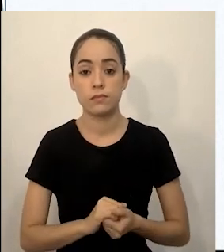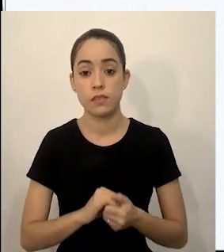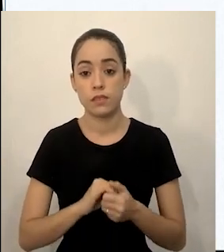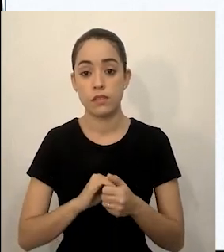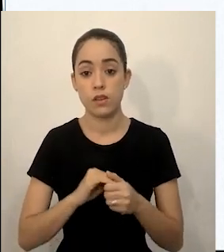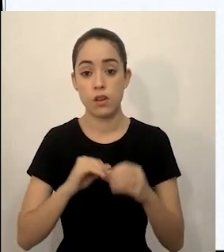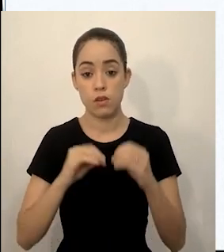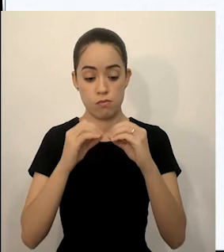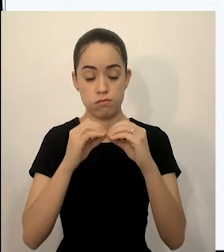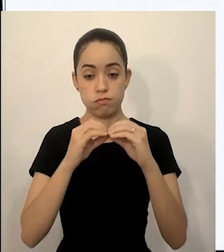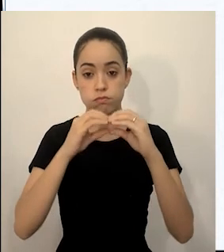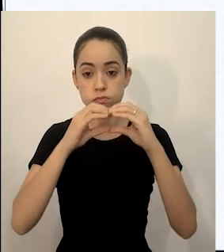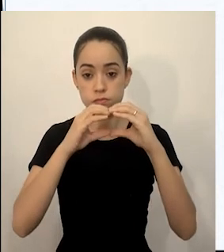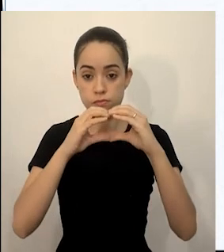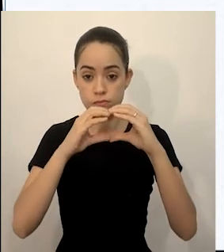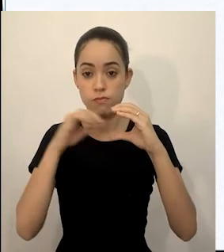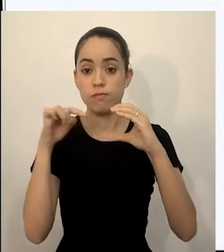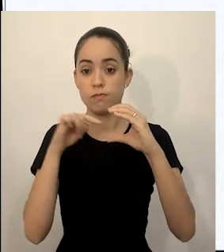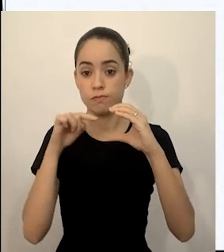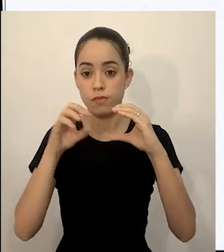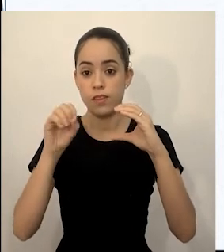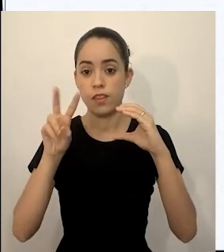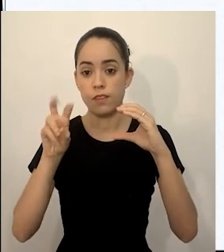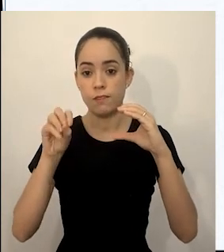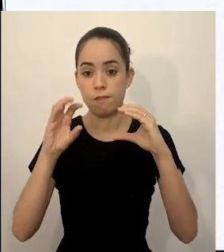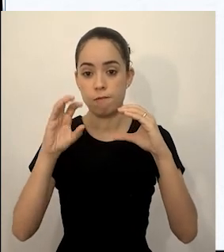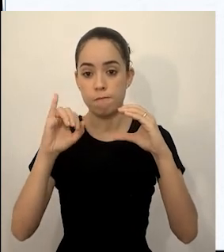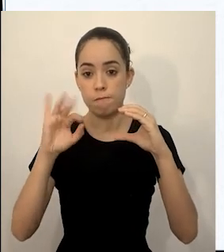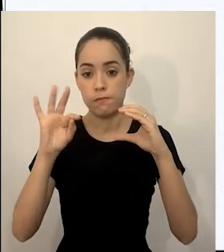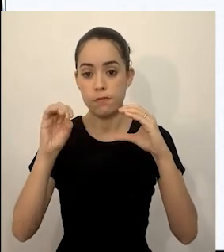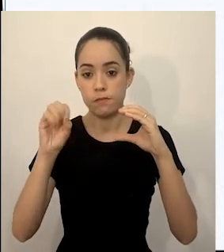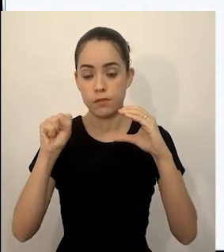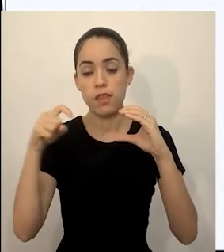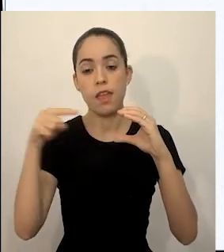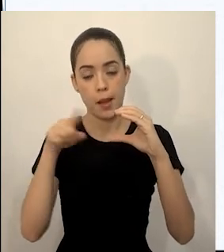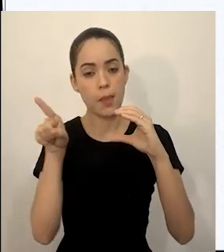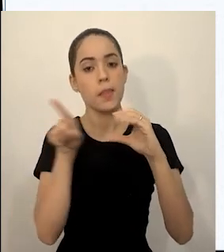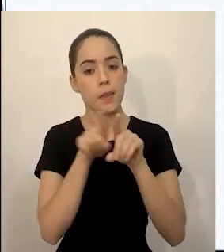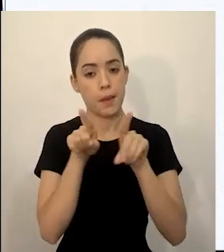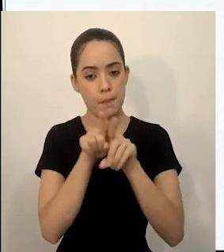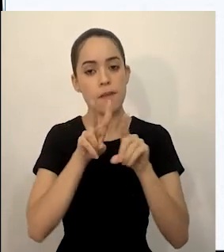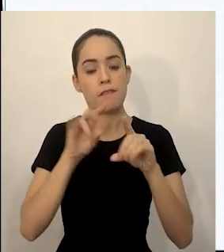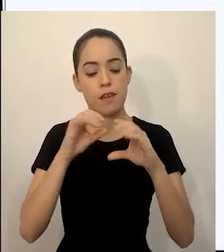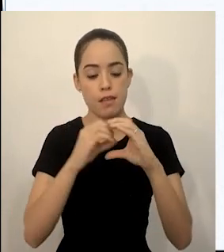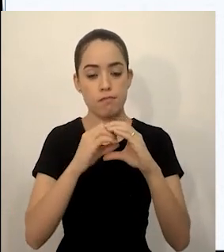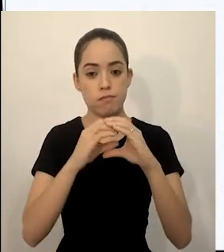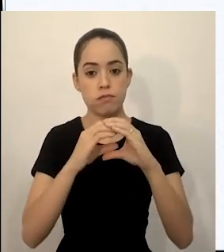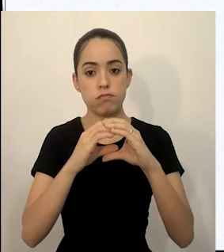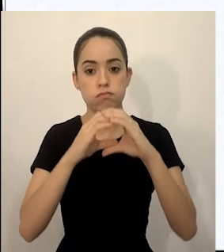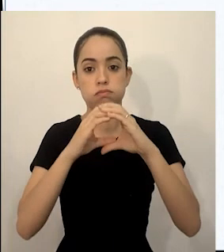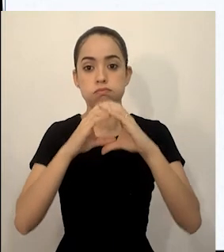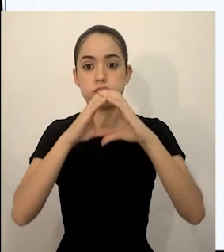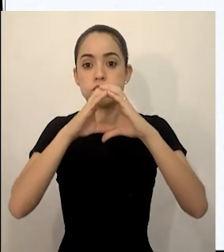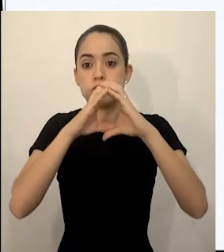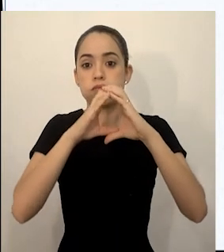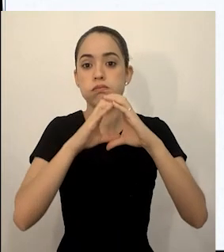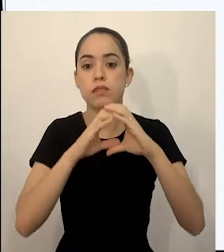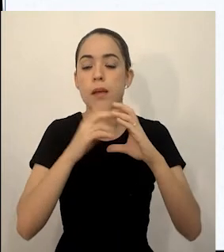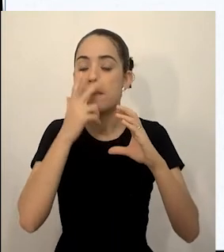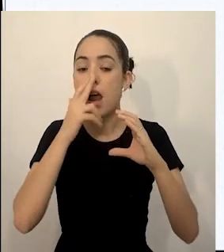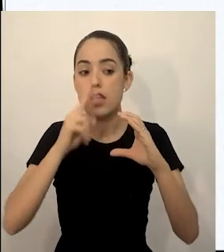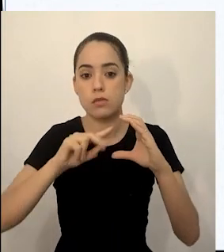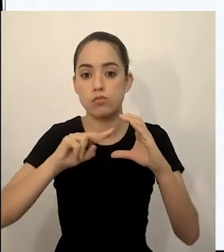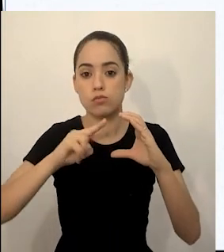Os ovócitos também sofrerão crescimento na ordem de até